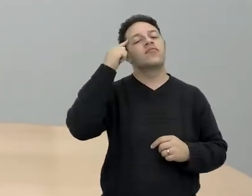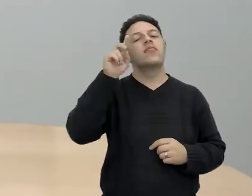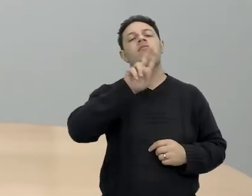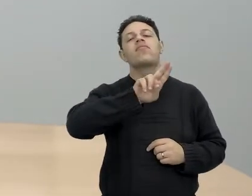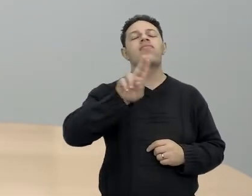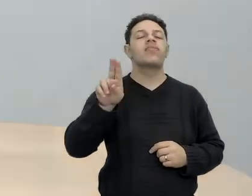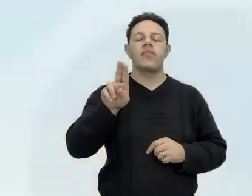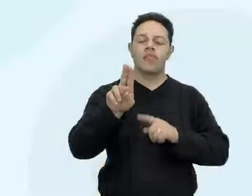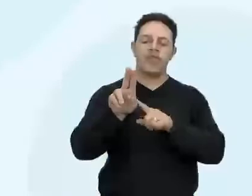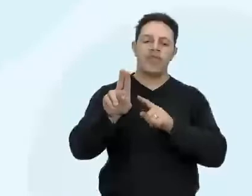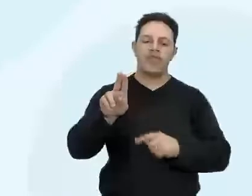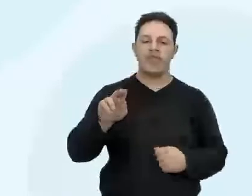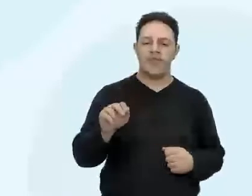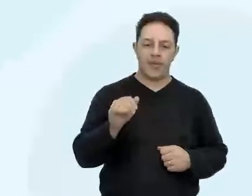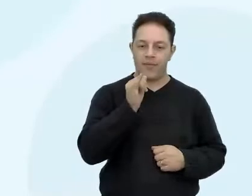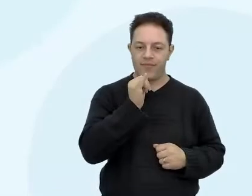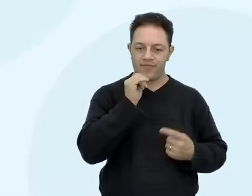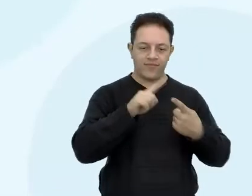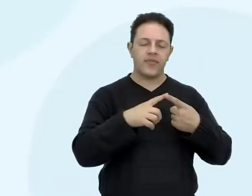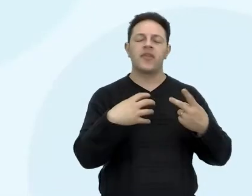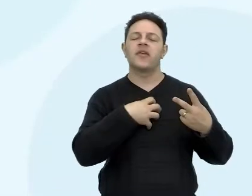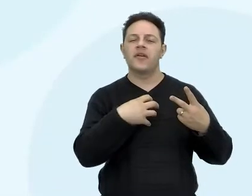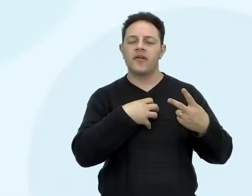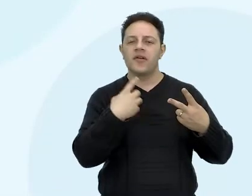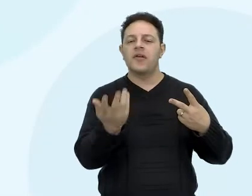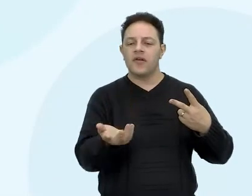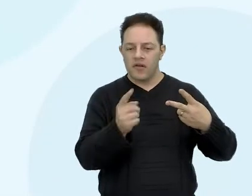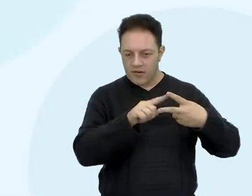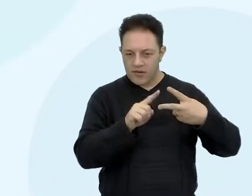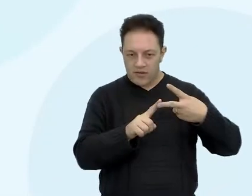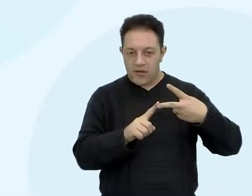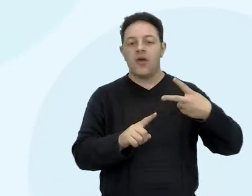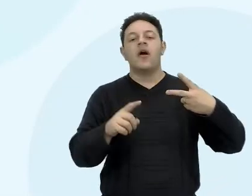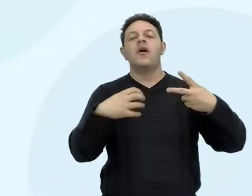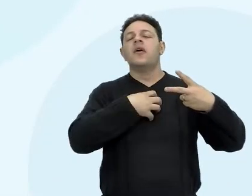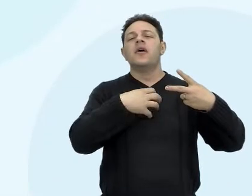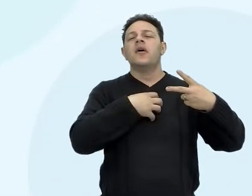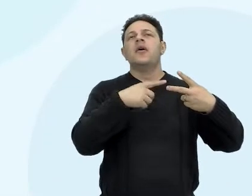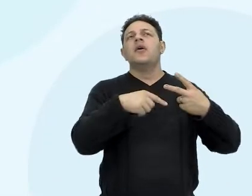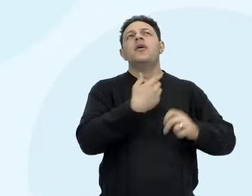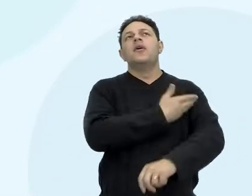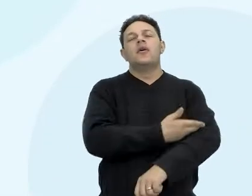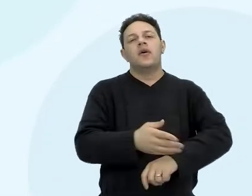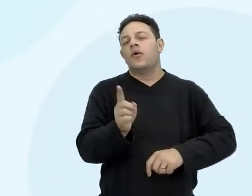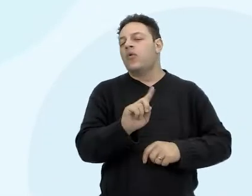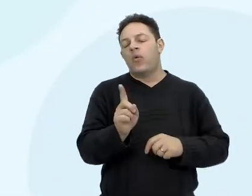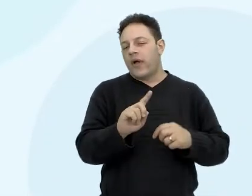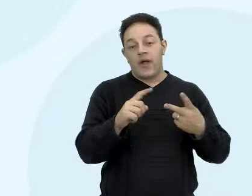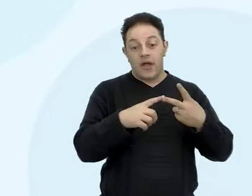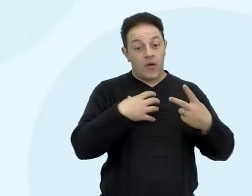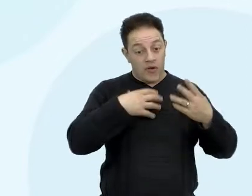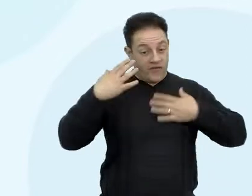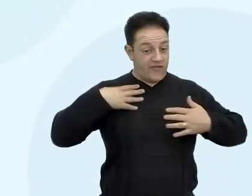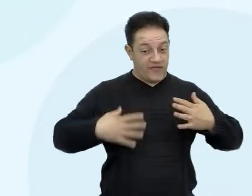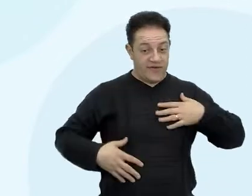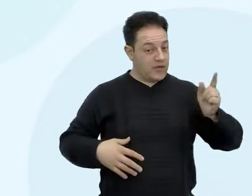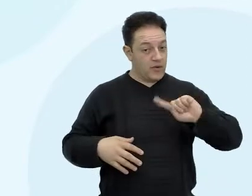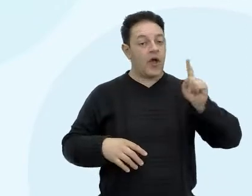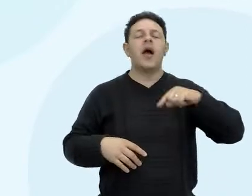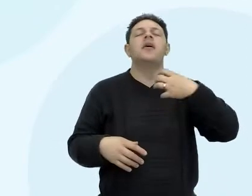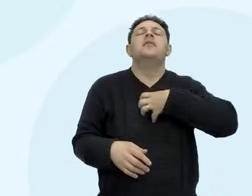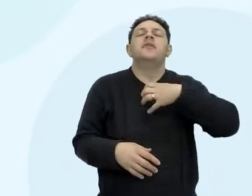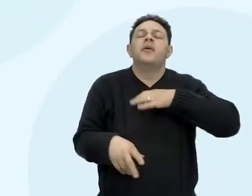nome e numa característica. E a característica não é a característica física, a gente está falando